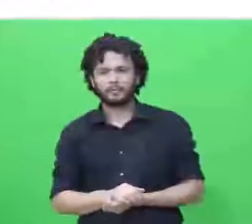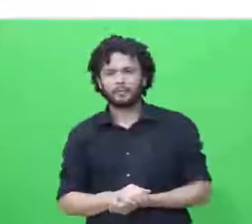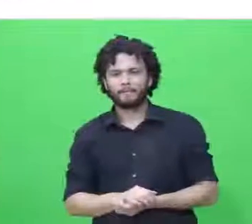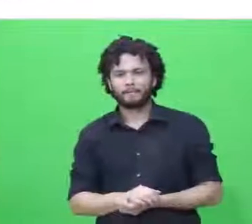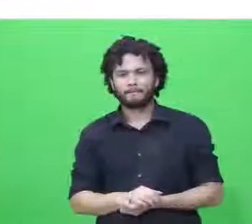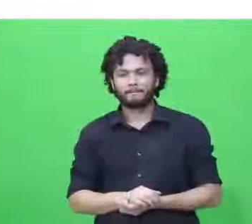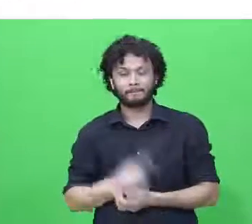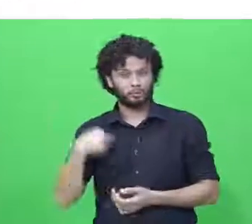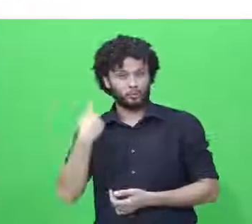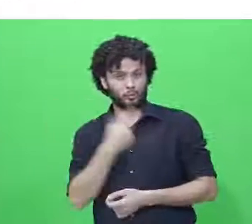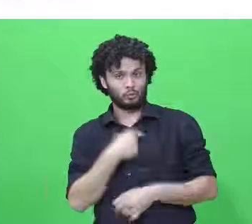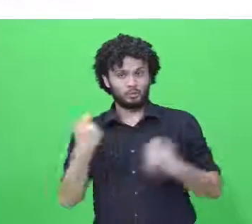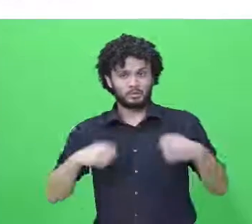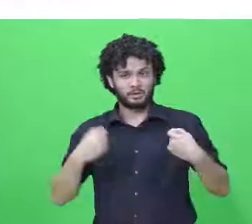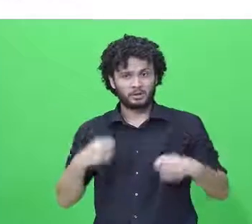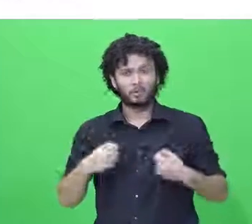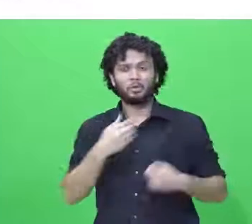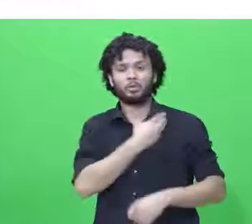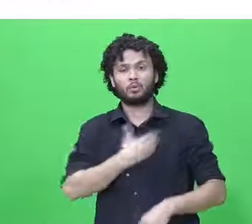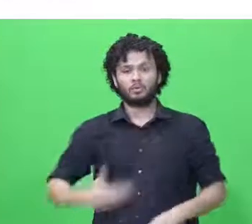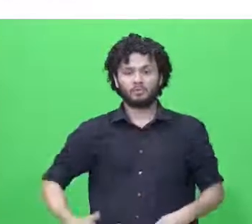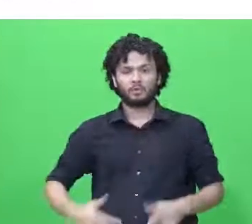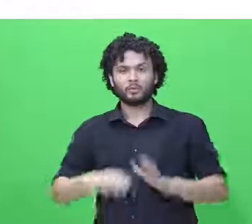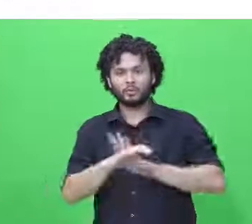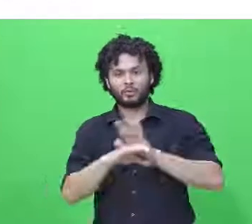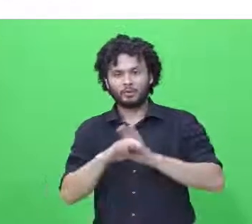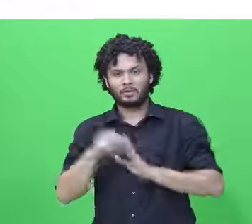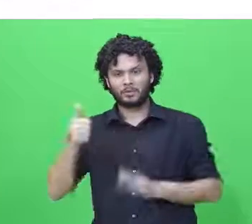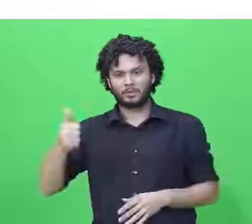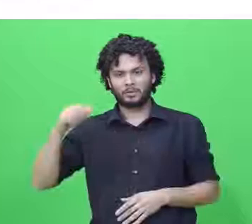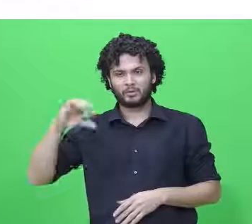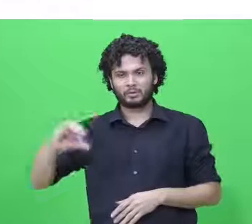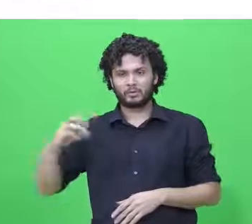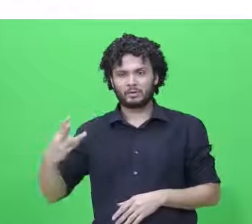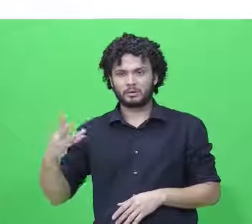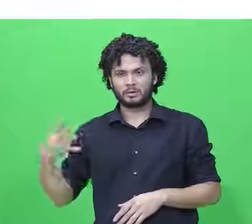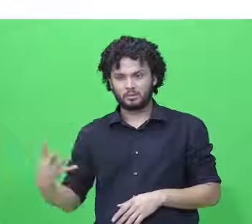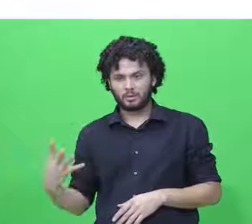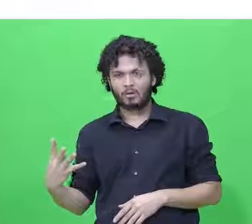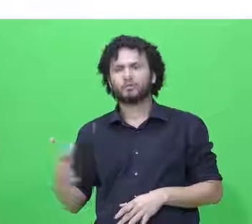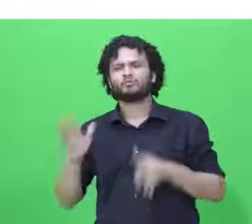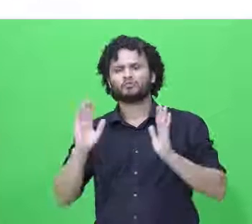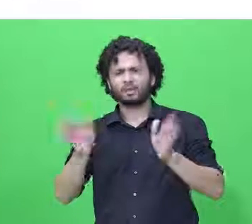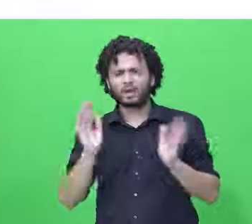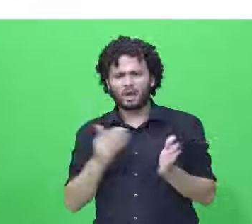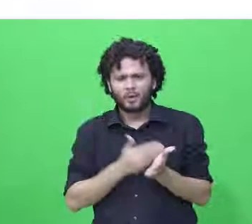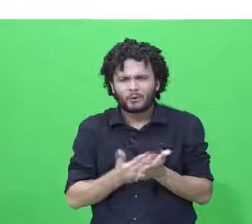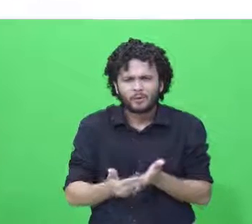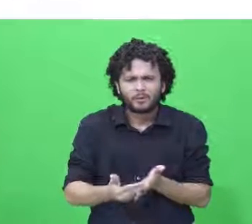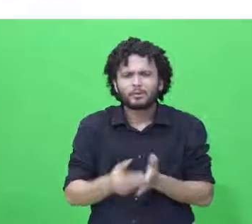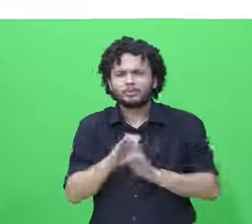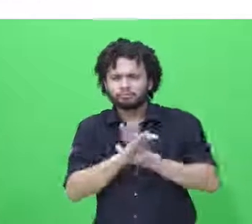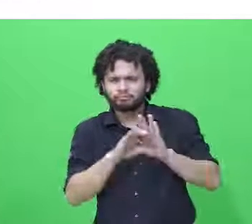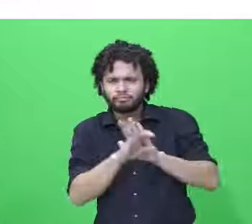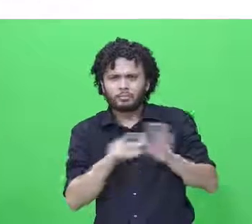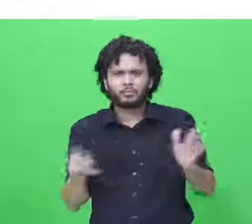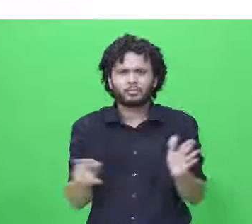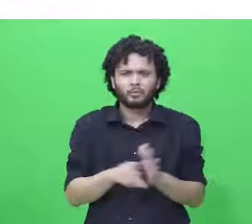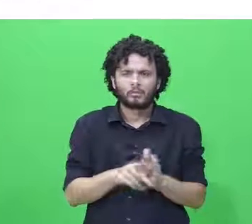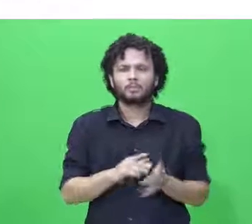A gente vai, então, para o governo constitucional, né, de 1934 a 37, que já começou, inclusive, com essa Constituição,